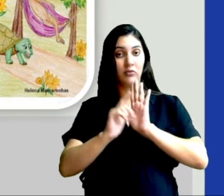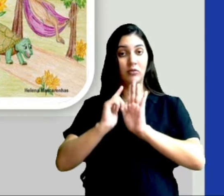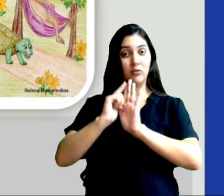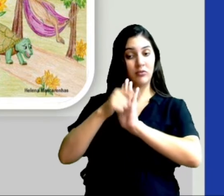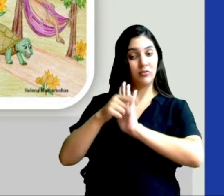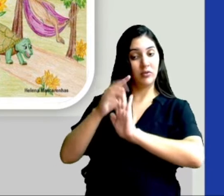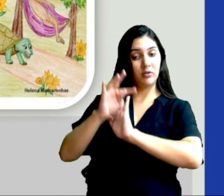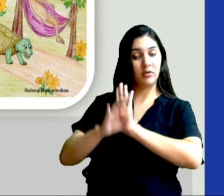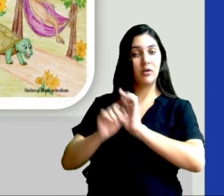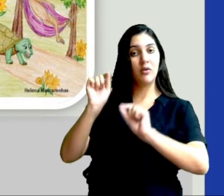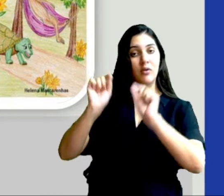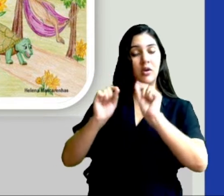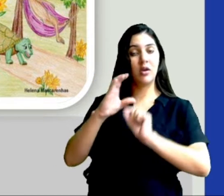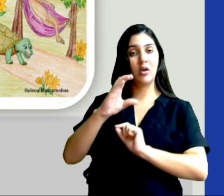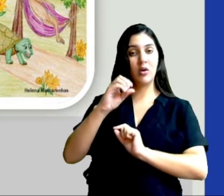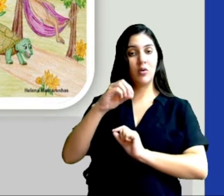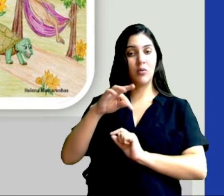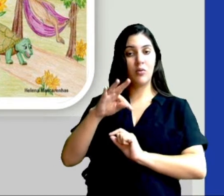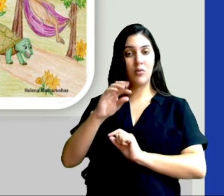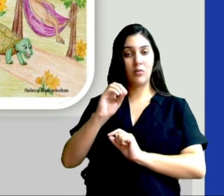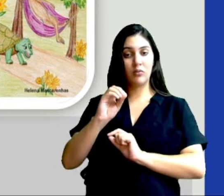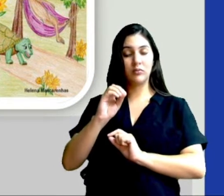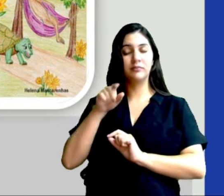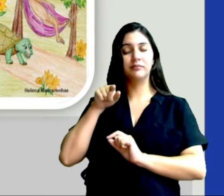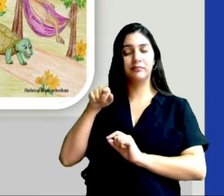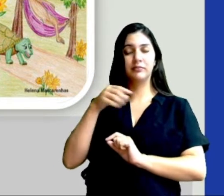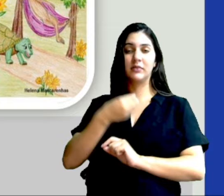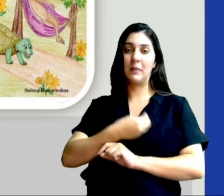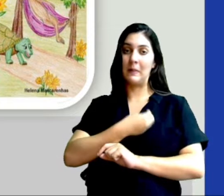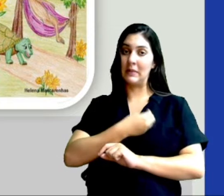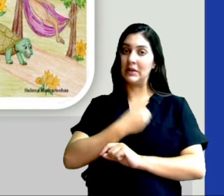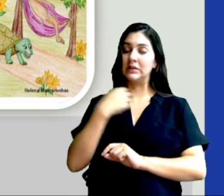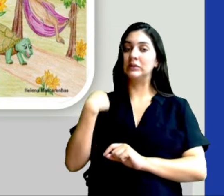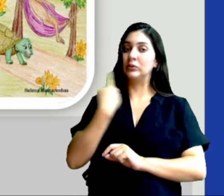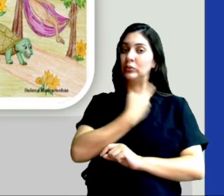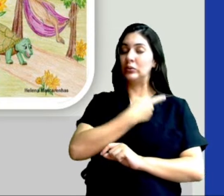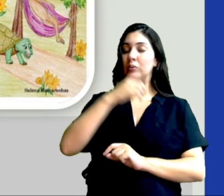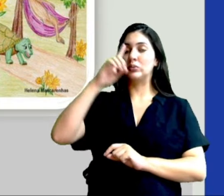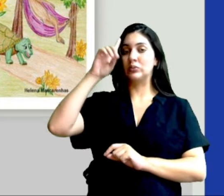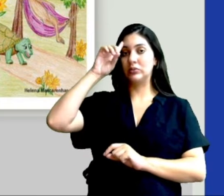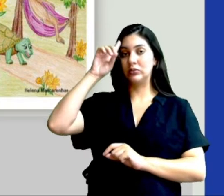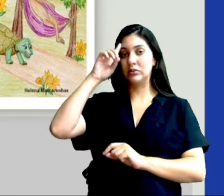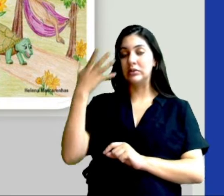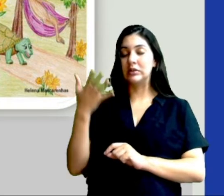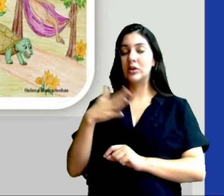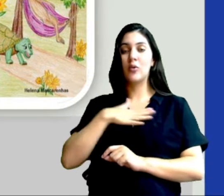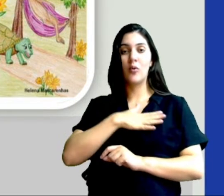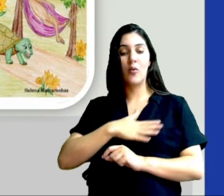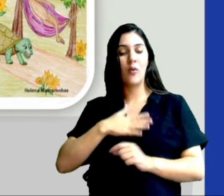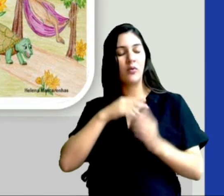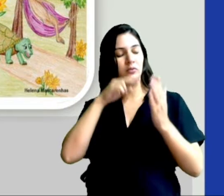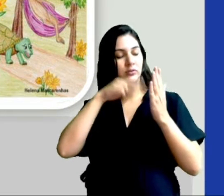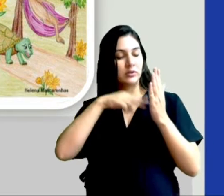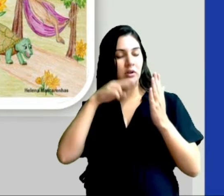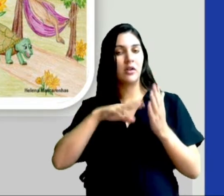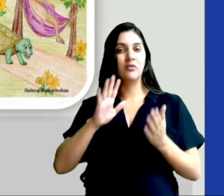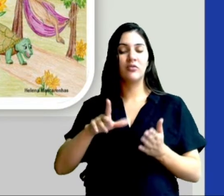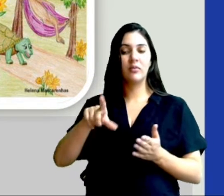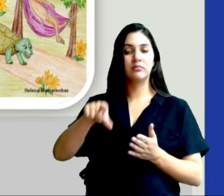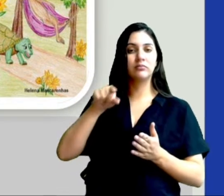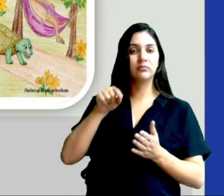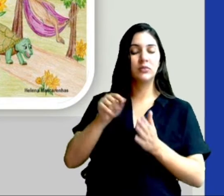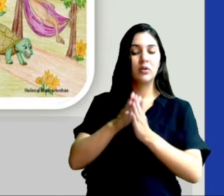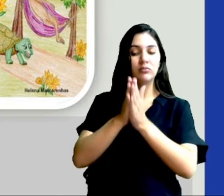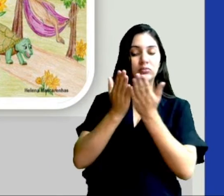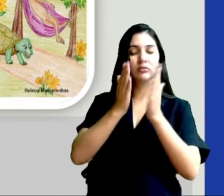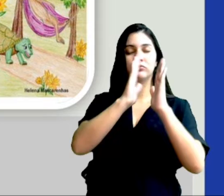é conto. O conto está aí presente no nosso dia a dia, Se você gosta de ler, você já pegou algum livro na